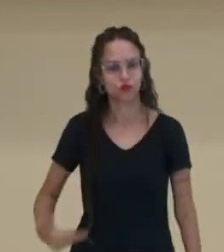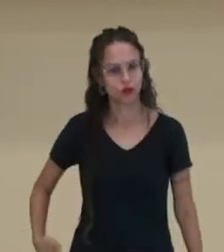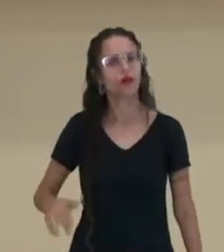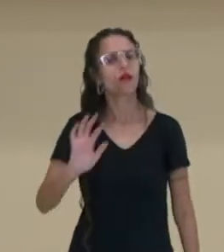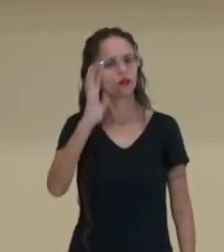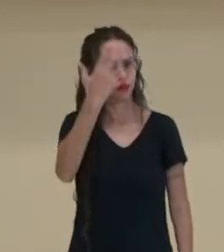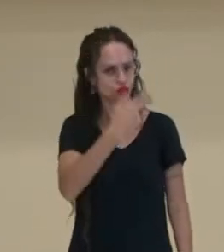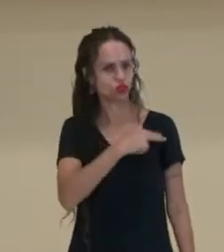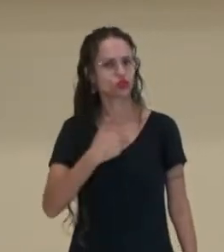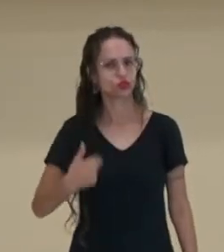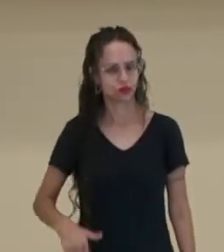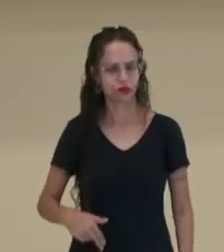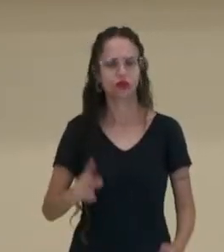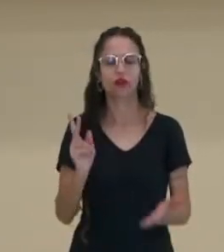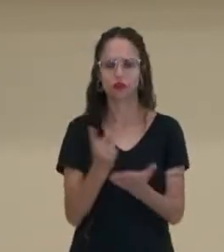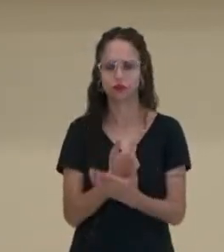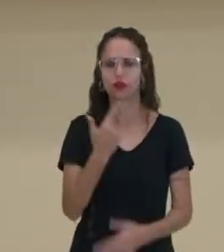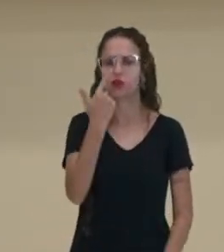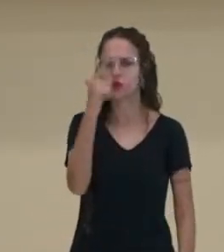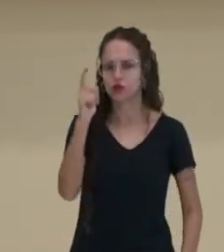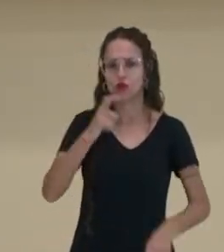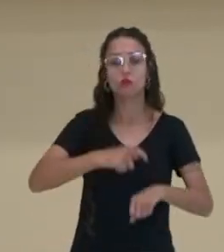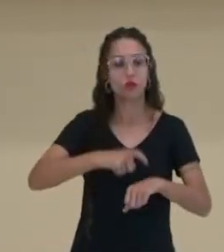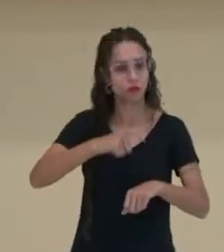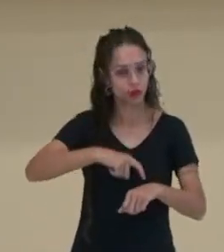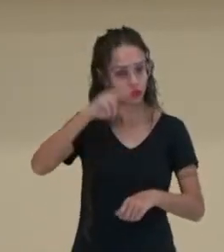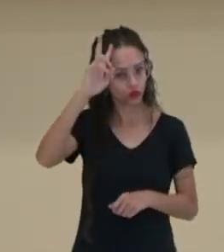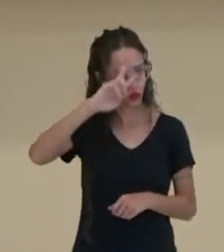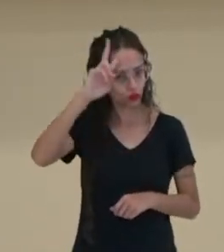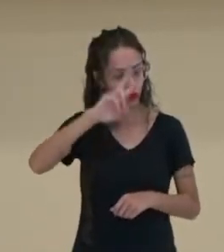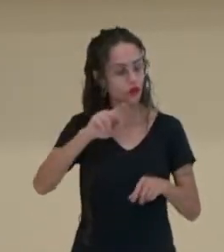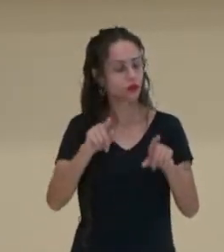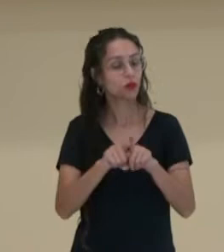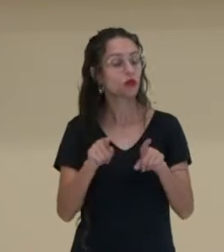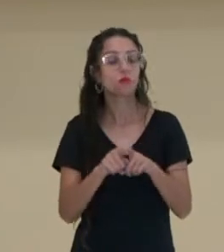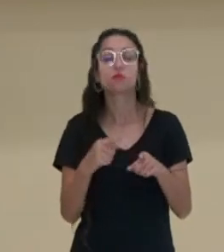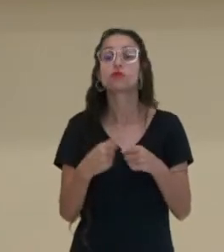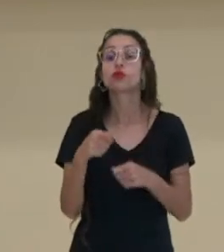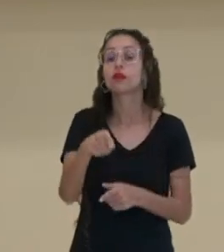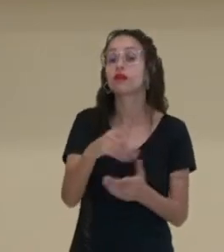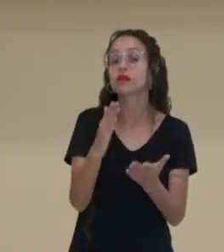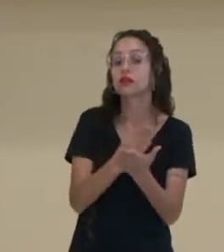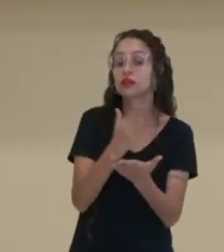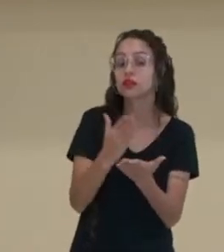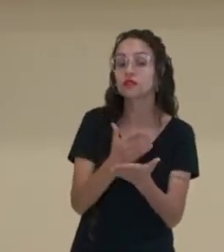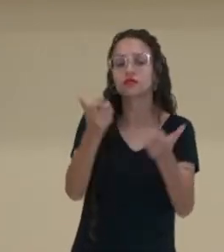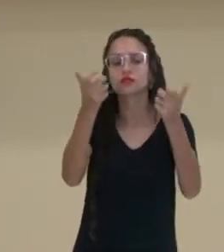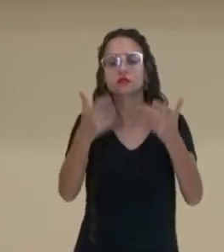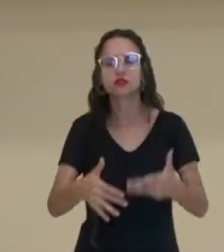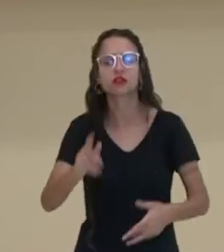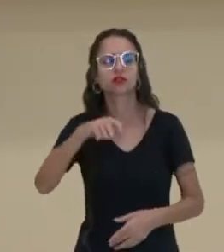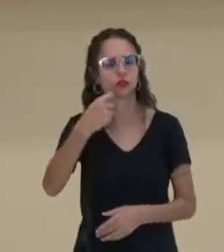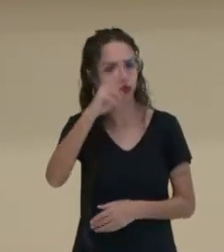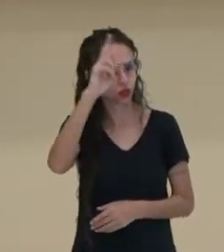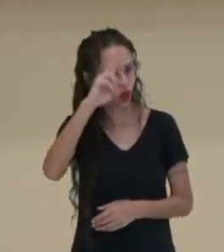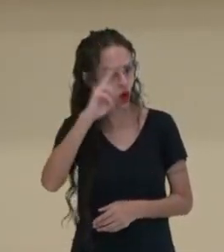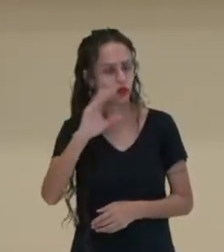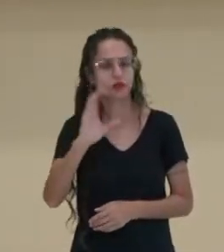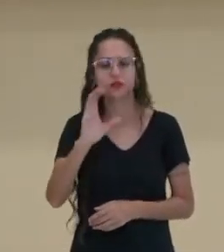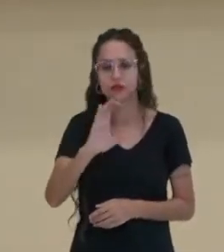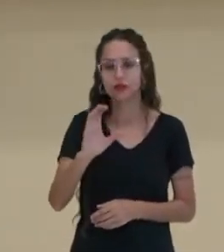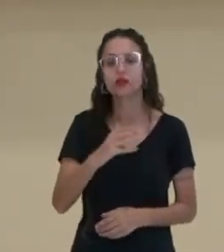China, como aconteceu também em outros momentos da história, que é só porque eram livros que falavam de história ou de ciência, o